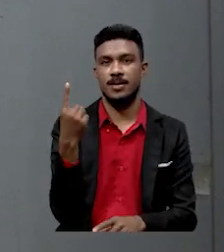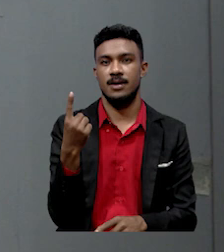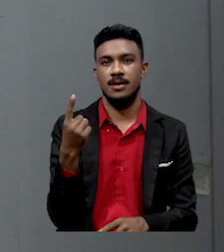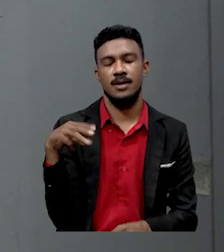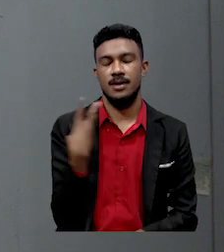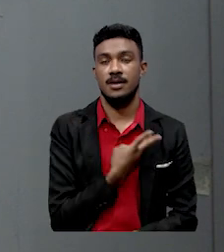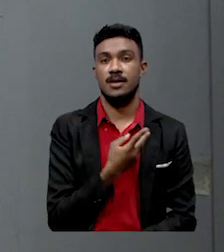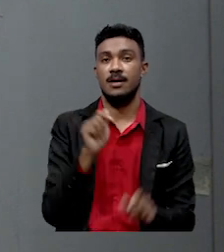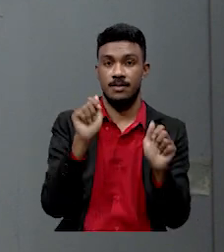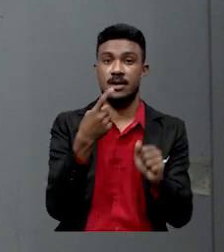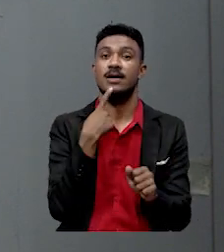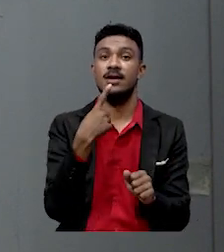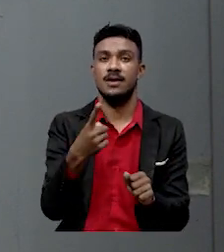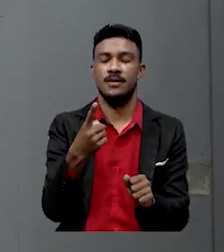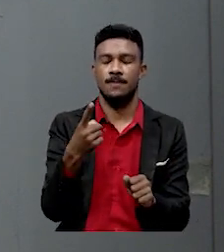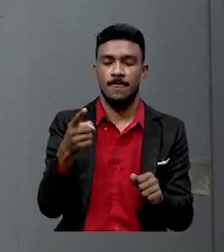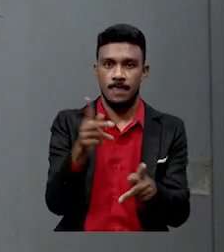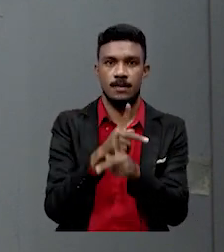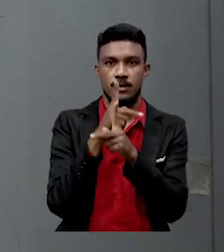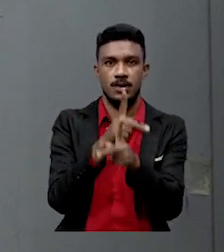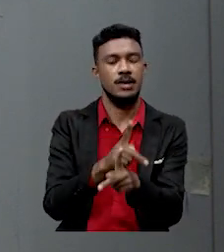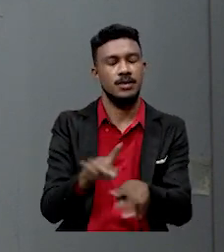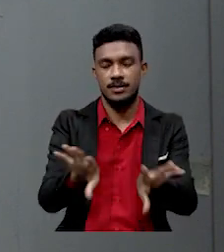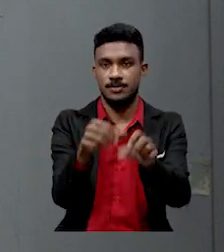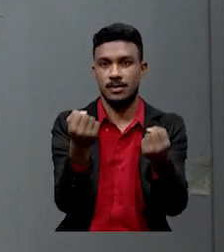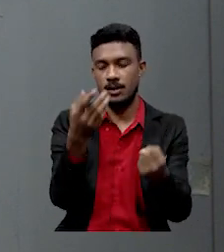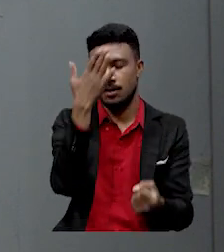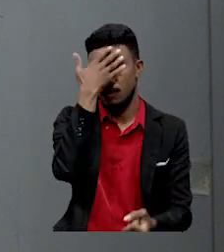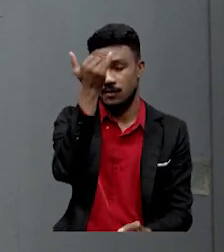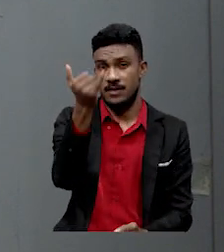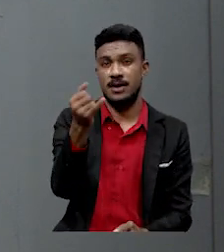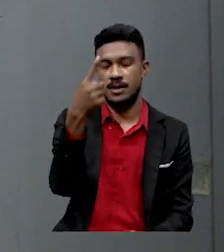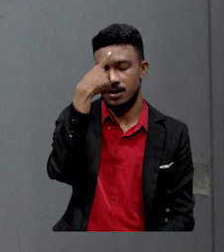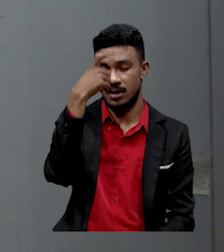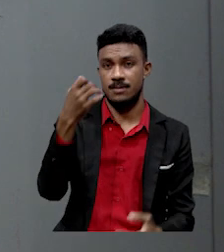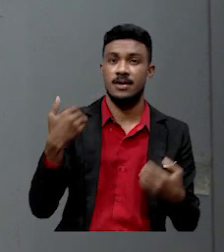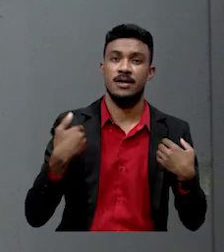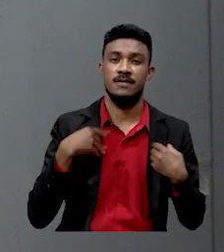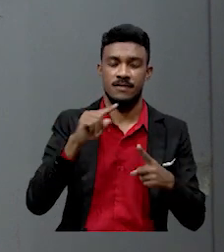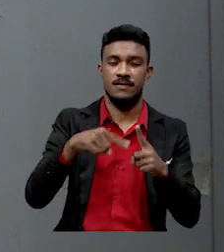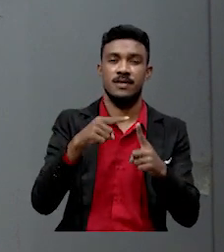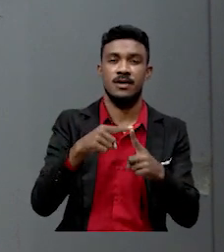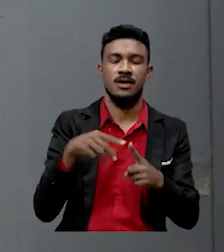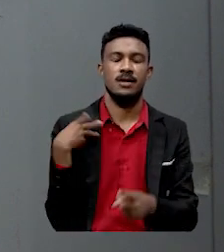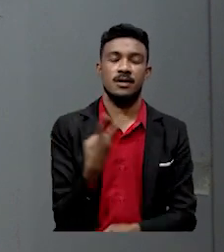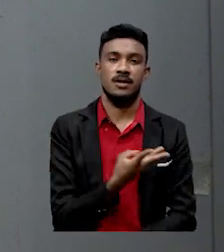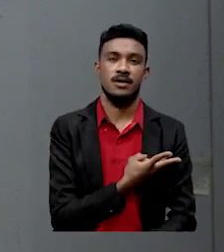Ita bela tete kata zestaun la diak tamu saja. Tamba kuandu